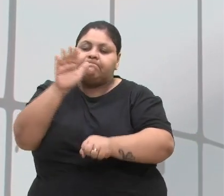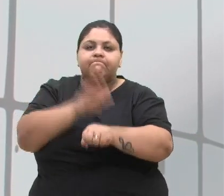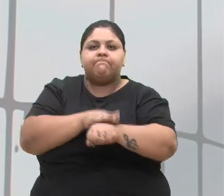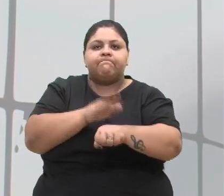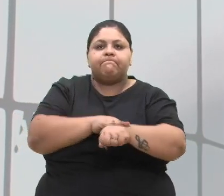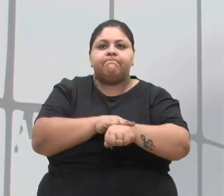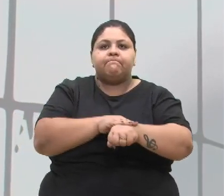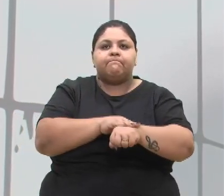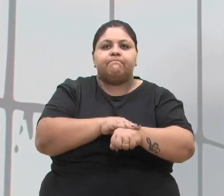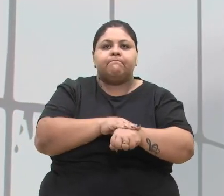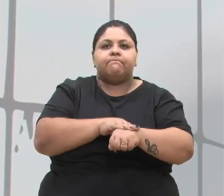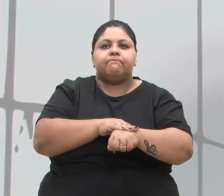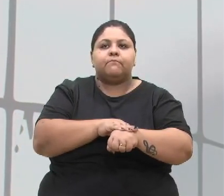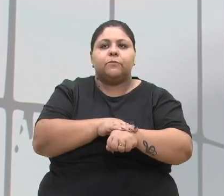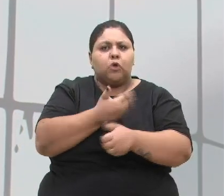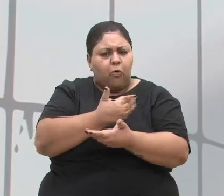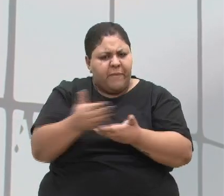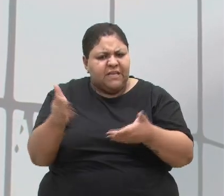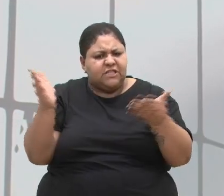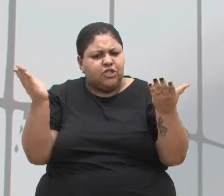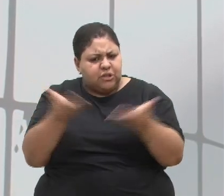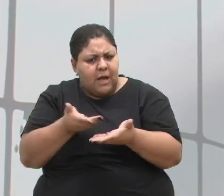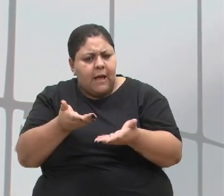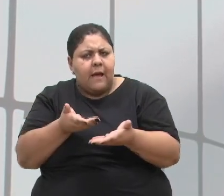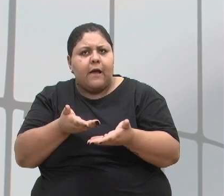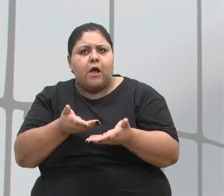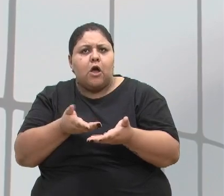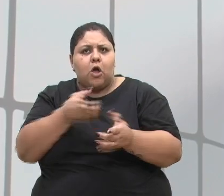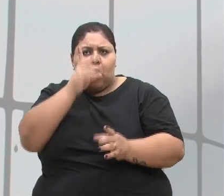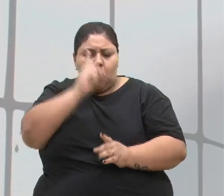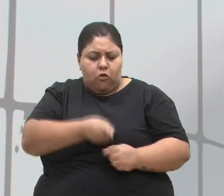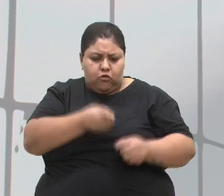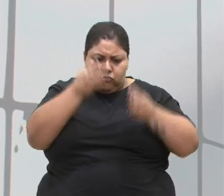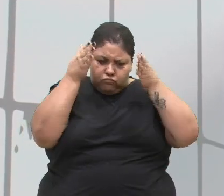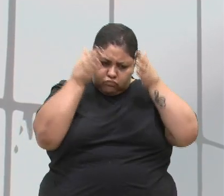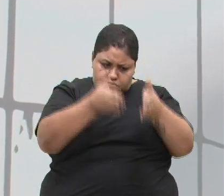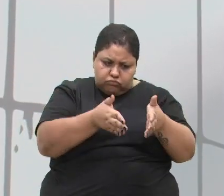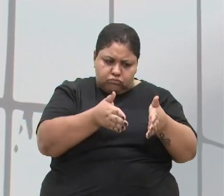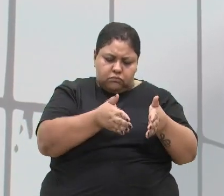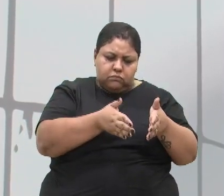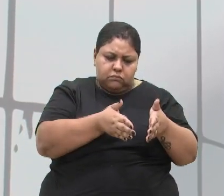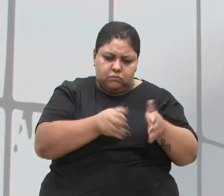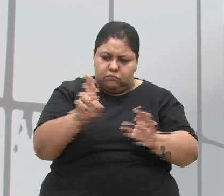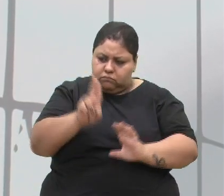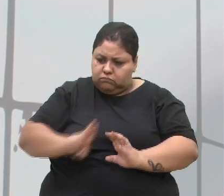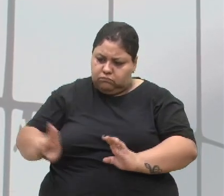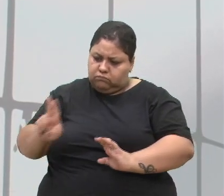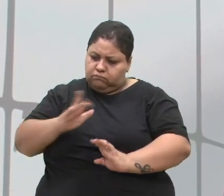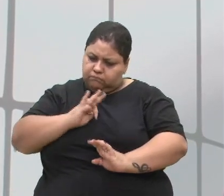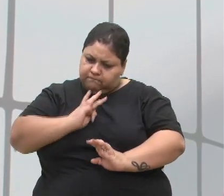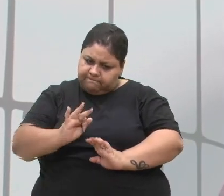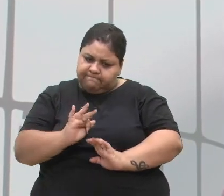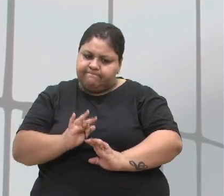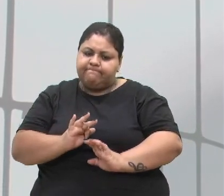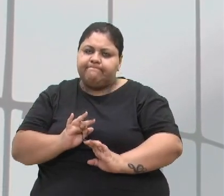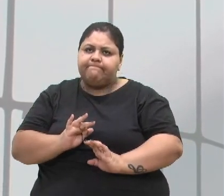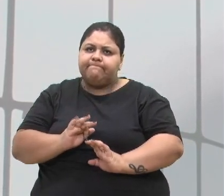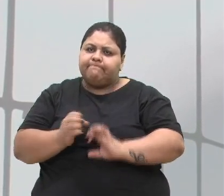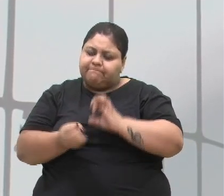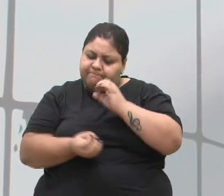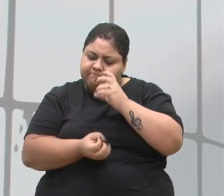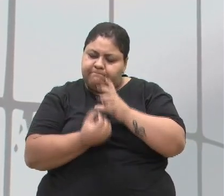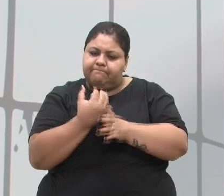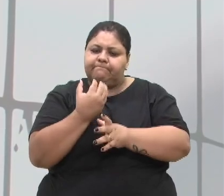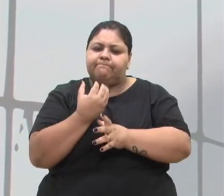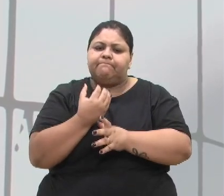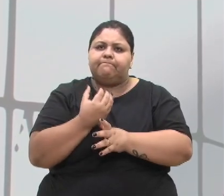está caindo de madura. Então, o nosso mandato está, mais uma vez, focado para que a Universidade Federal seja criada